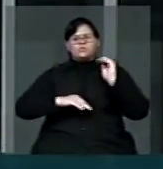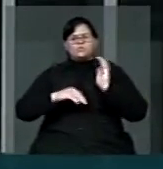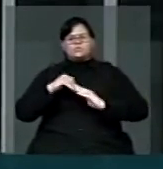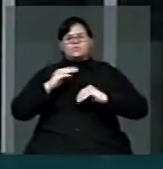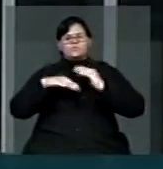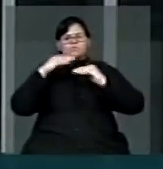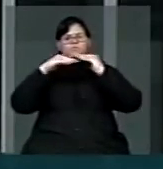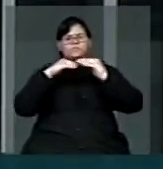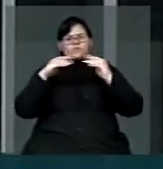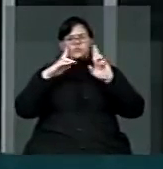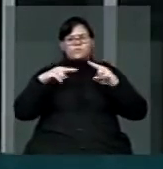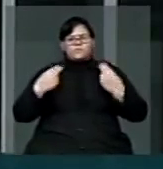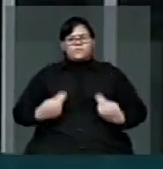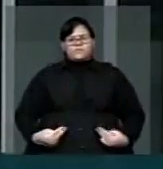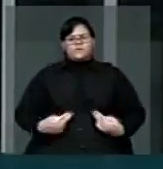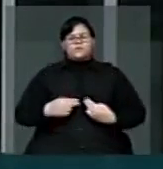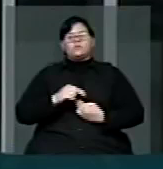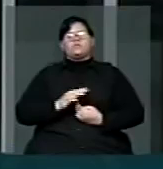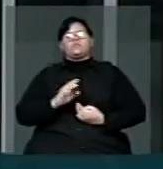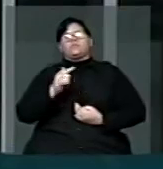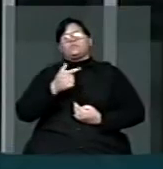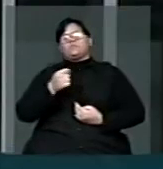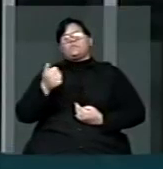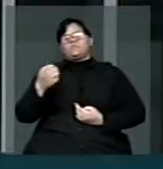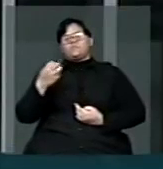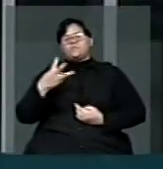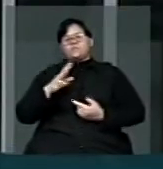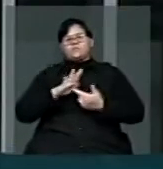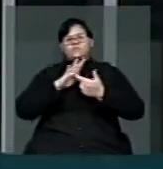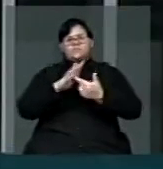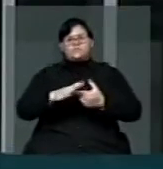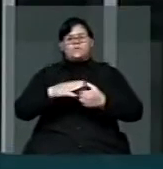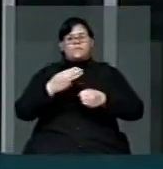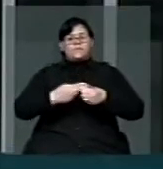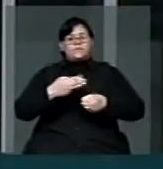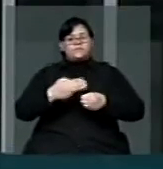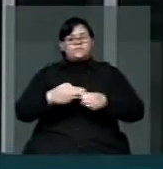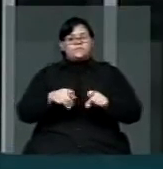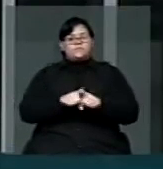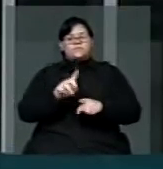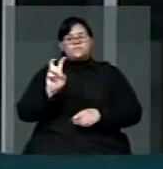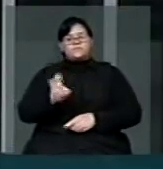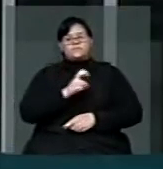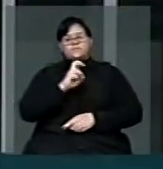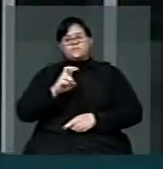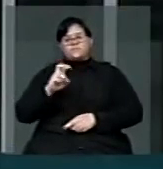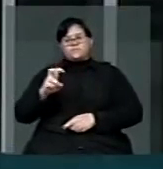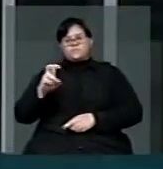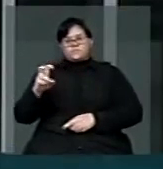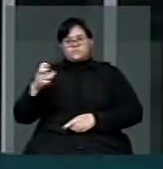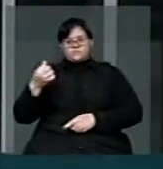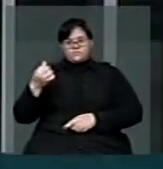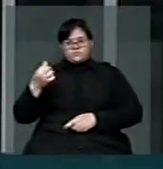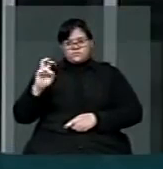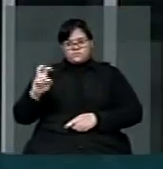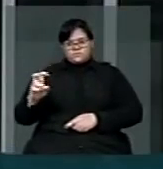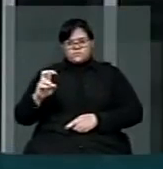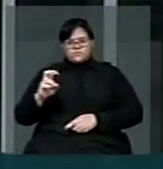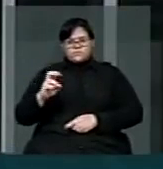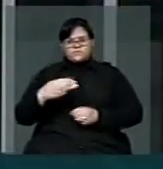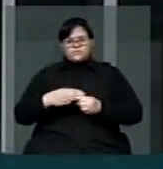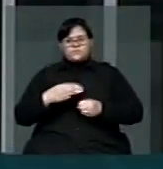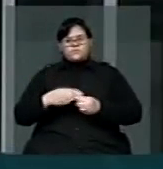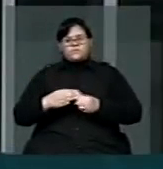de 2013, que apresenta o Índice de Desenvolvimento Humano Municipal de 5.565 municípios. O Atlas